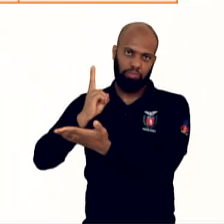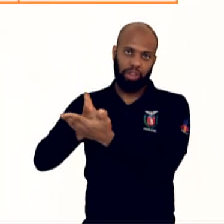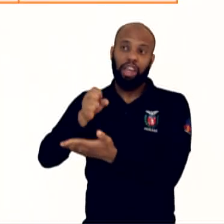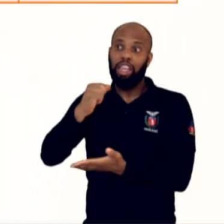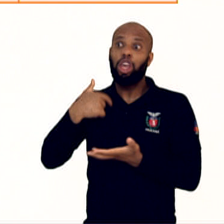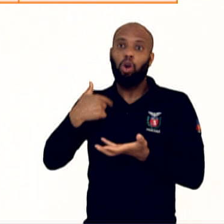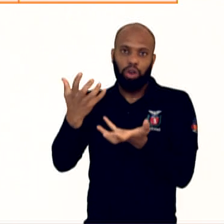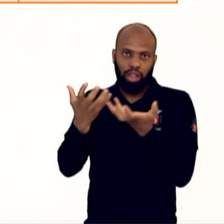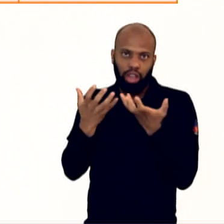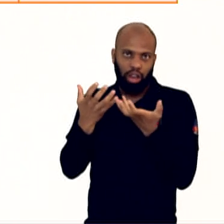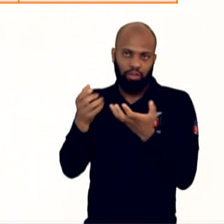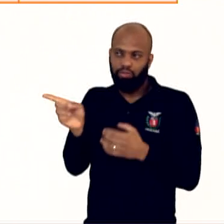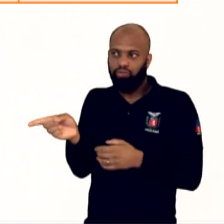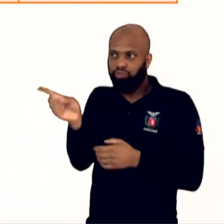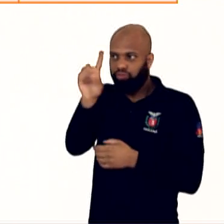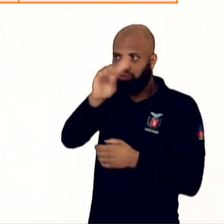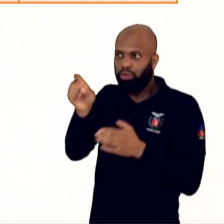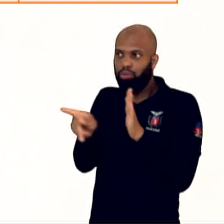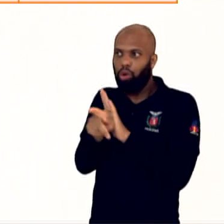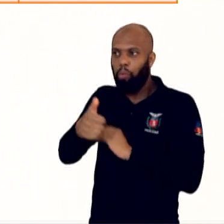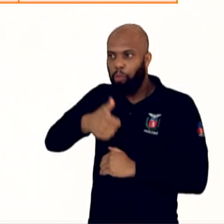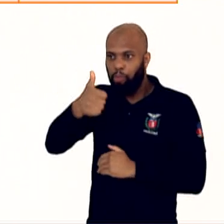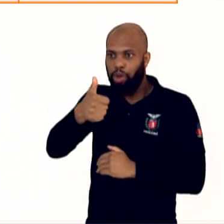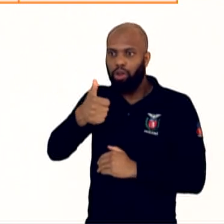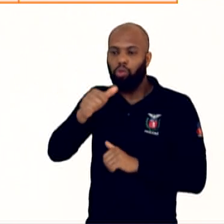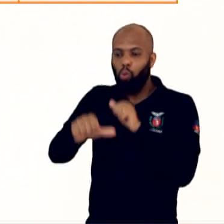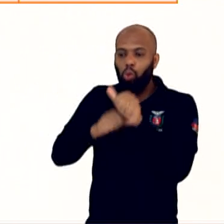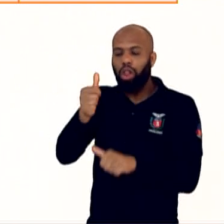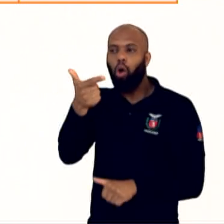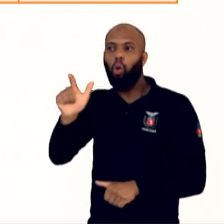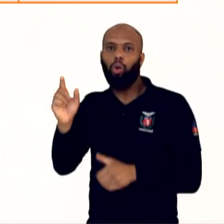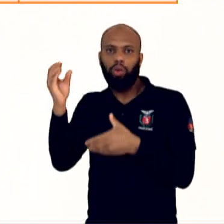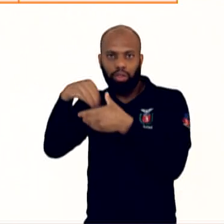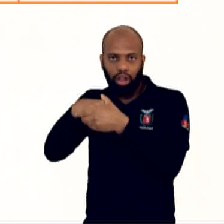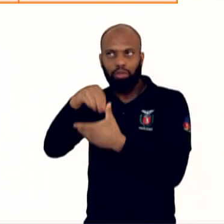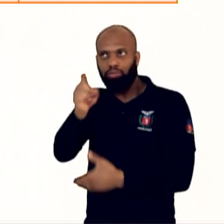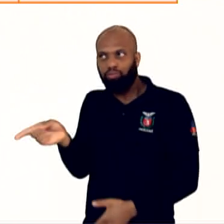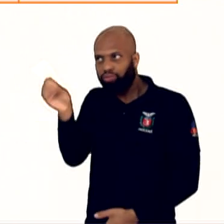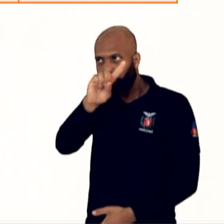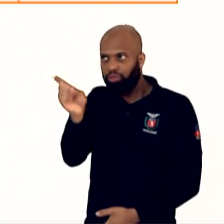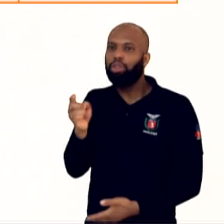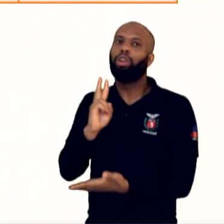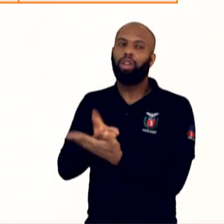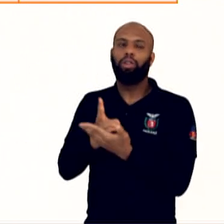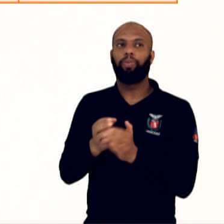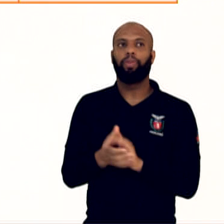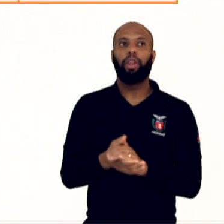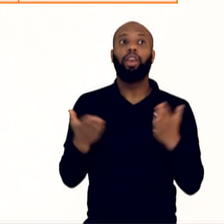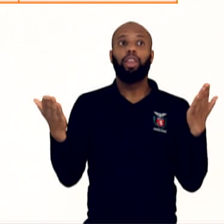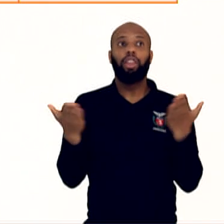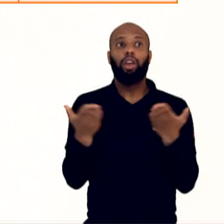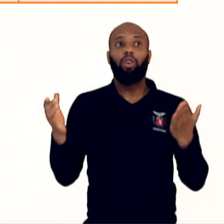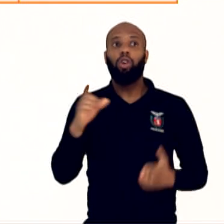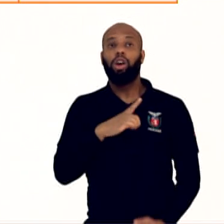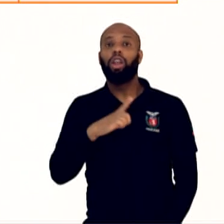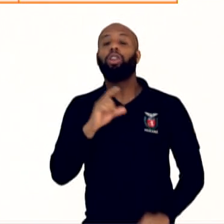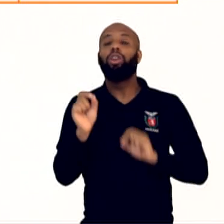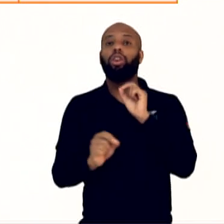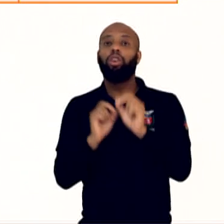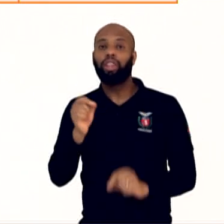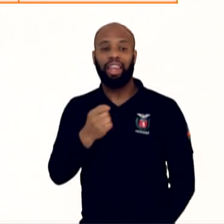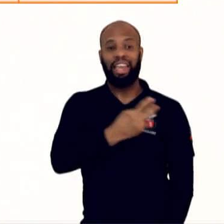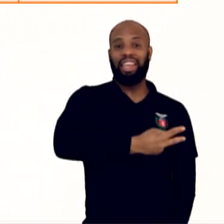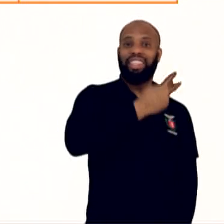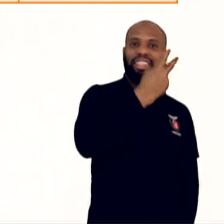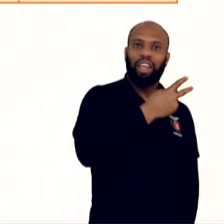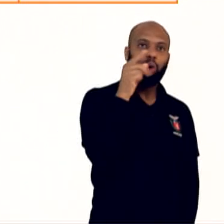fazer diferença nenhuma. Agora, se eu tenho um arco do segundo quadrante e quero reduzir ao primeiro, quero achar o correspondente dele,